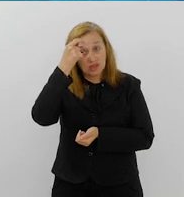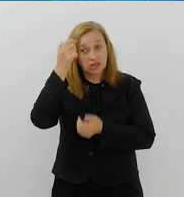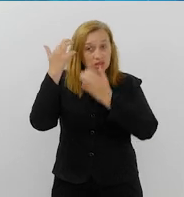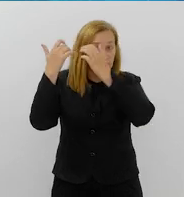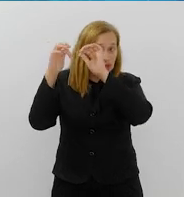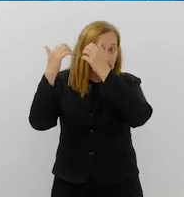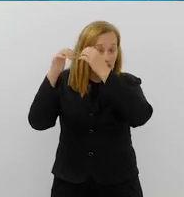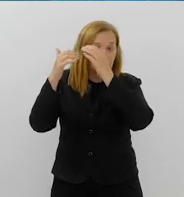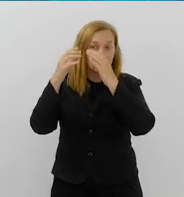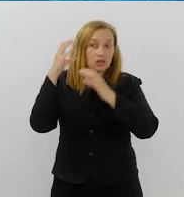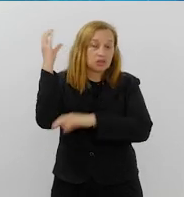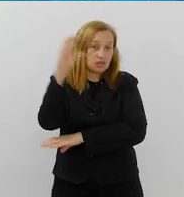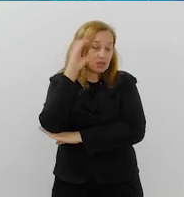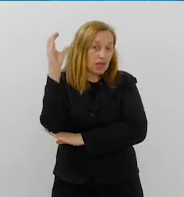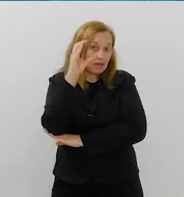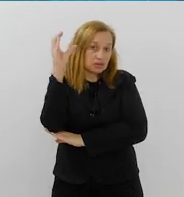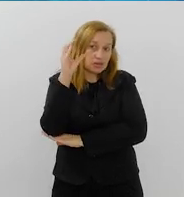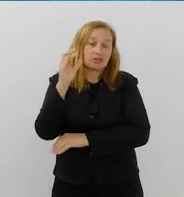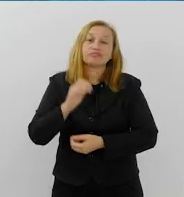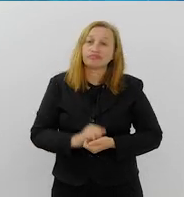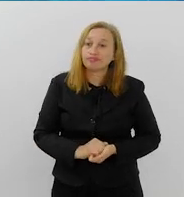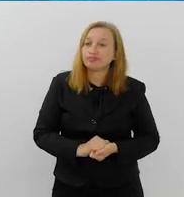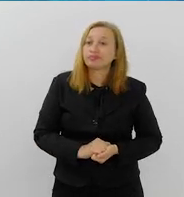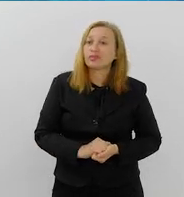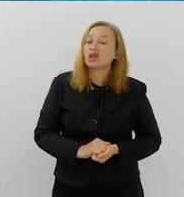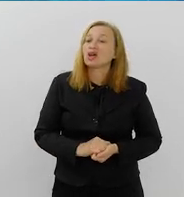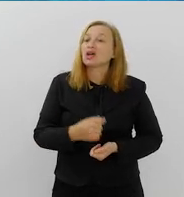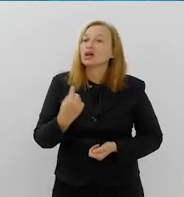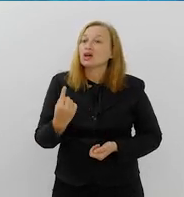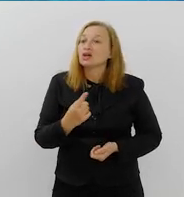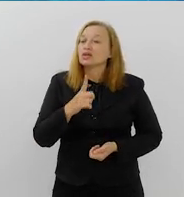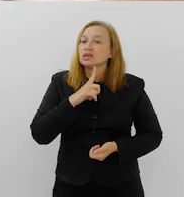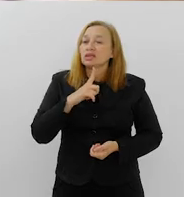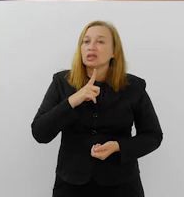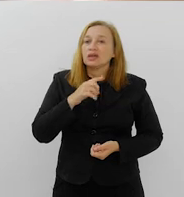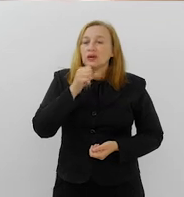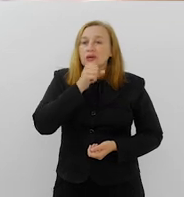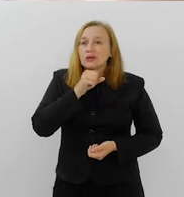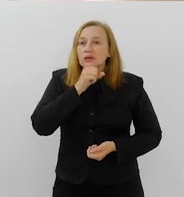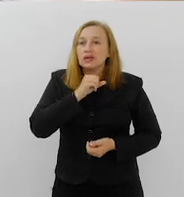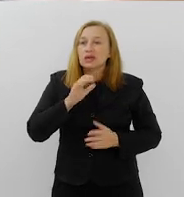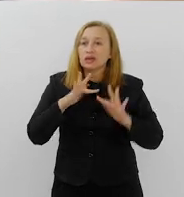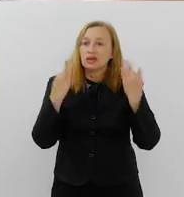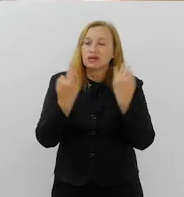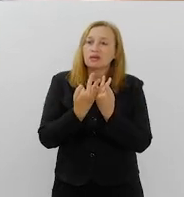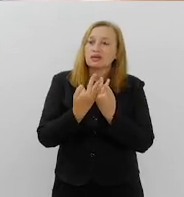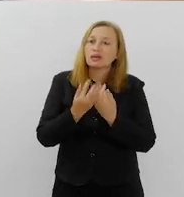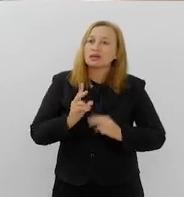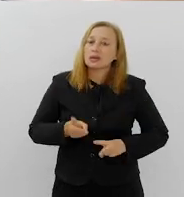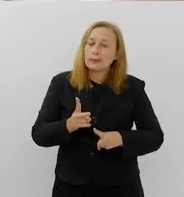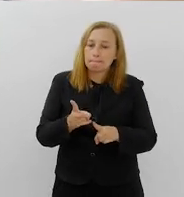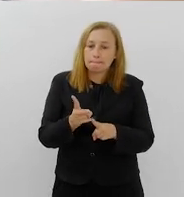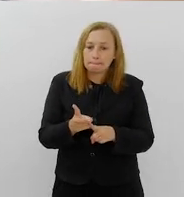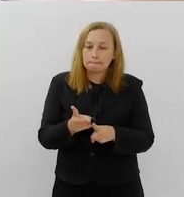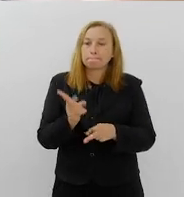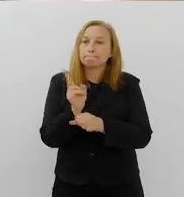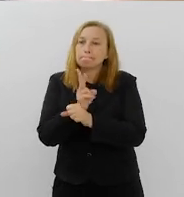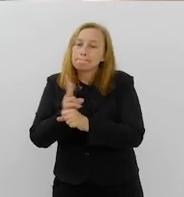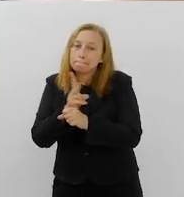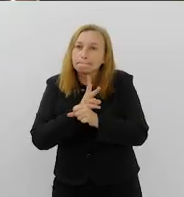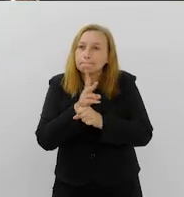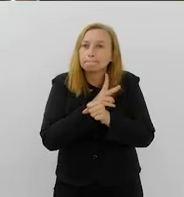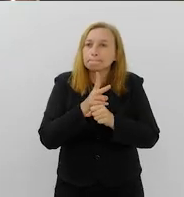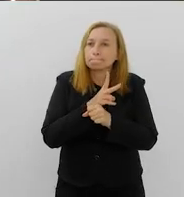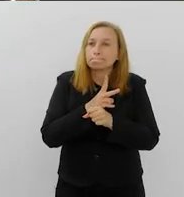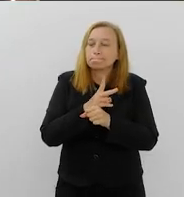da neurociência inquestionável, né? Nós, quando temos idosos na família, a gente sempre busca